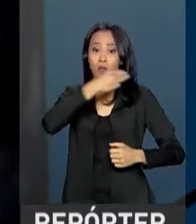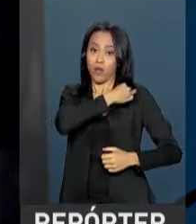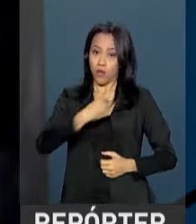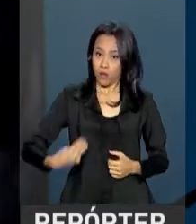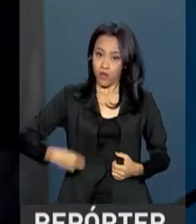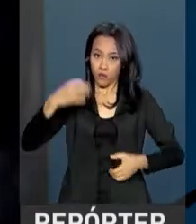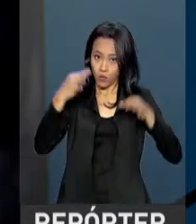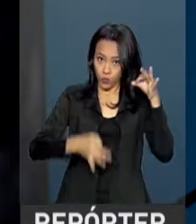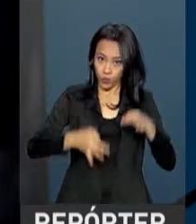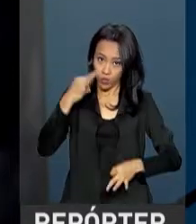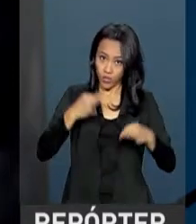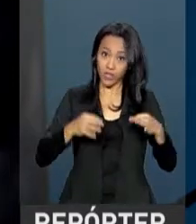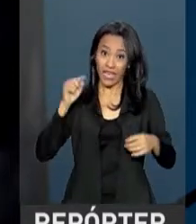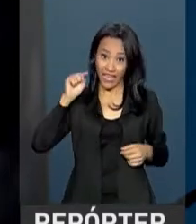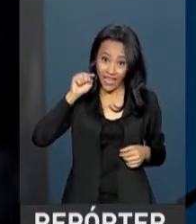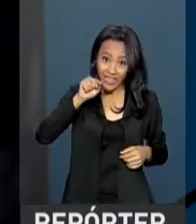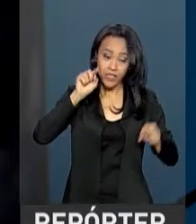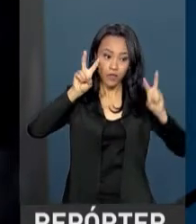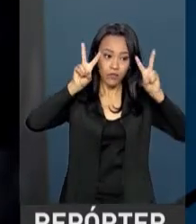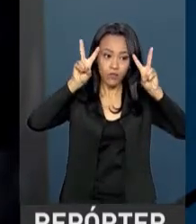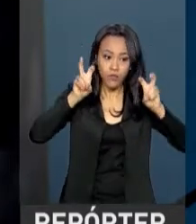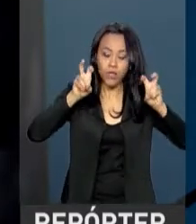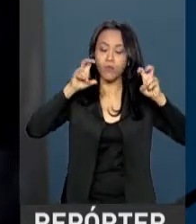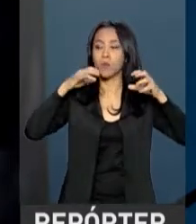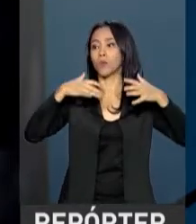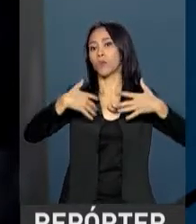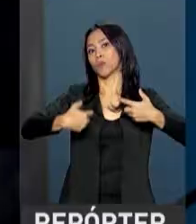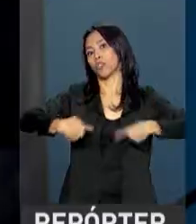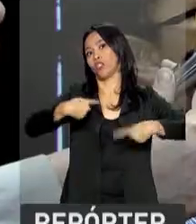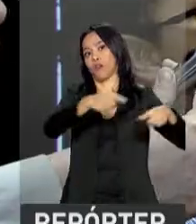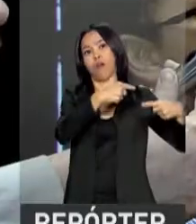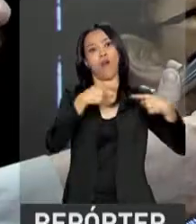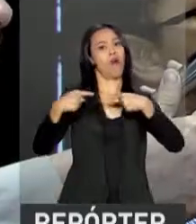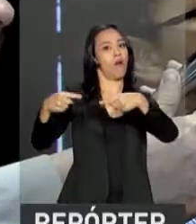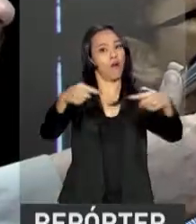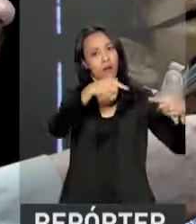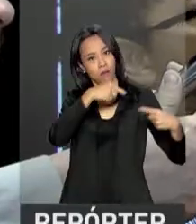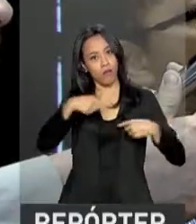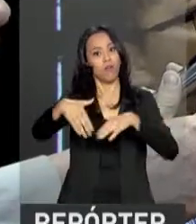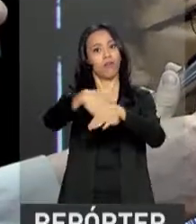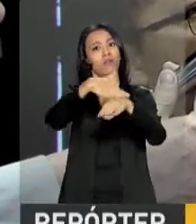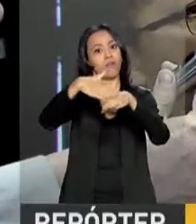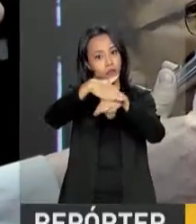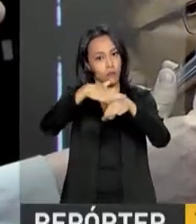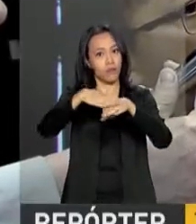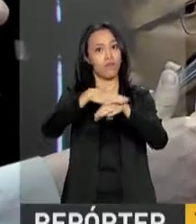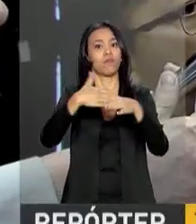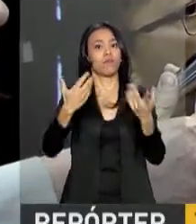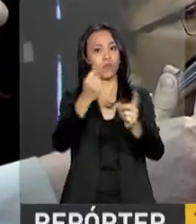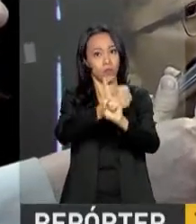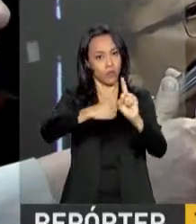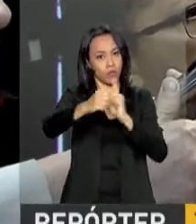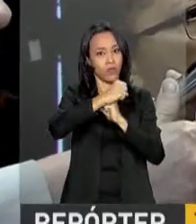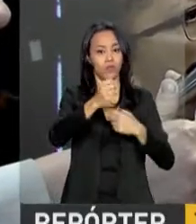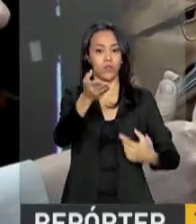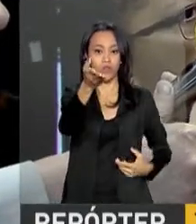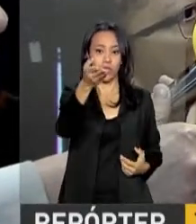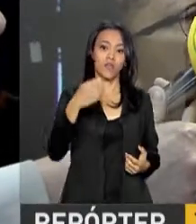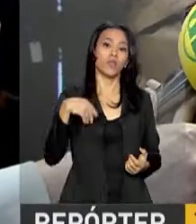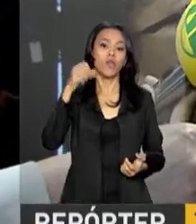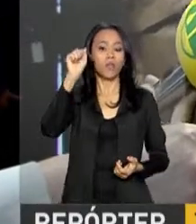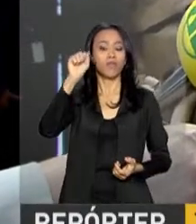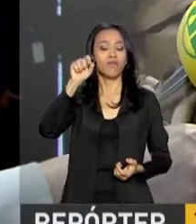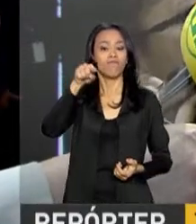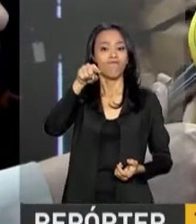este é um tema que demanda diálogo da sociedade civil é repressão sim é eficaz o poder judiciário